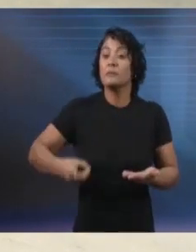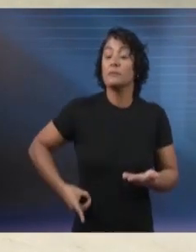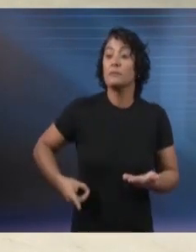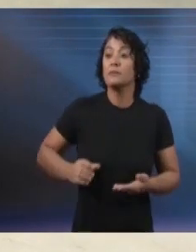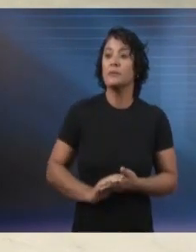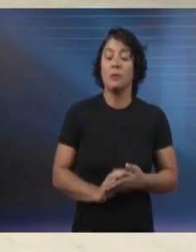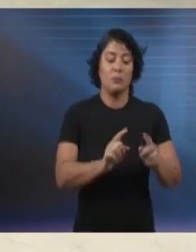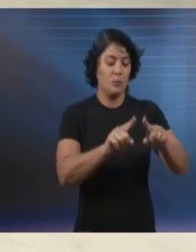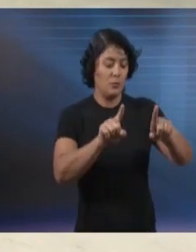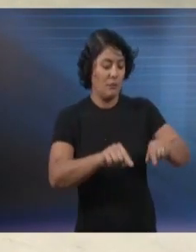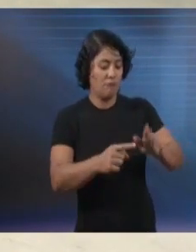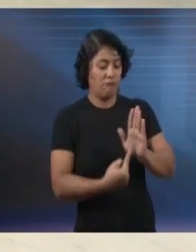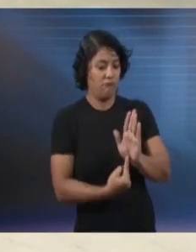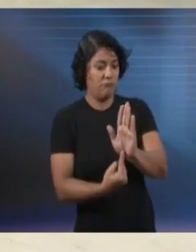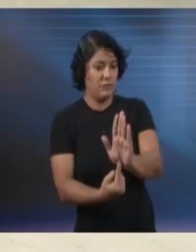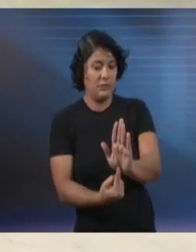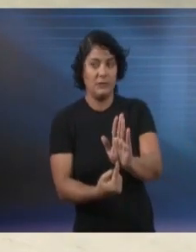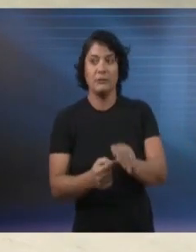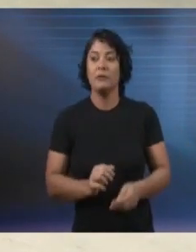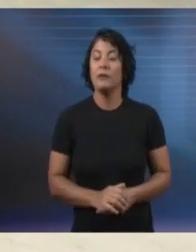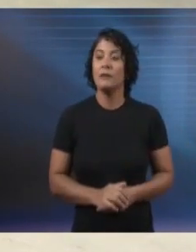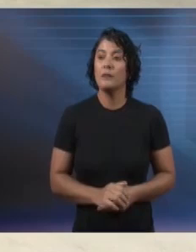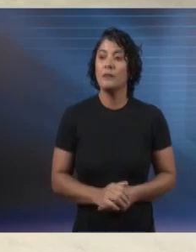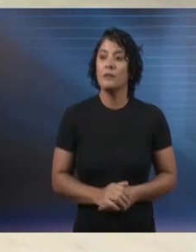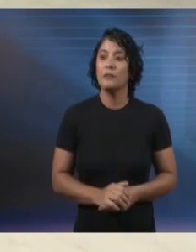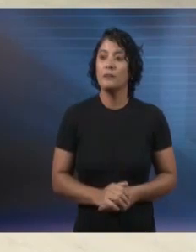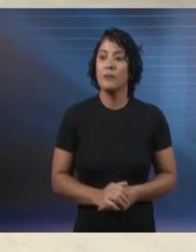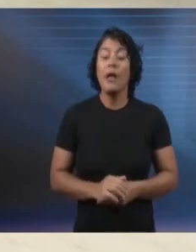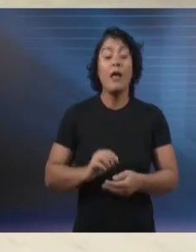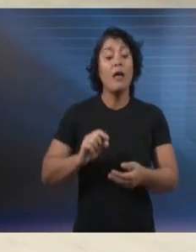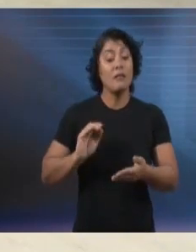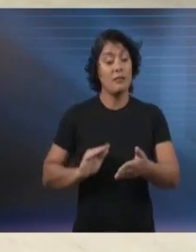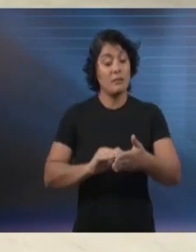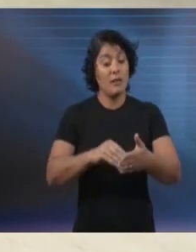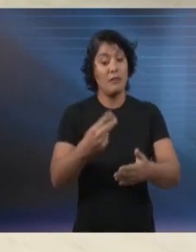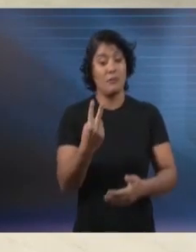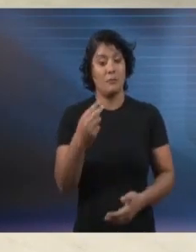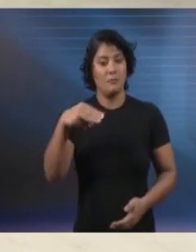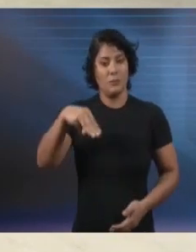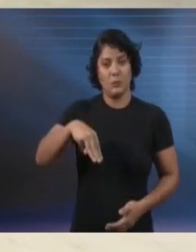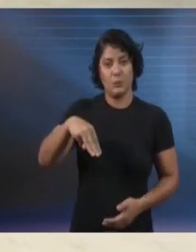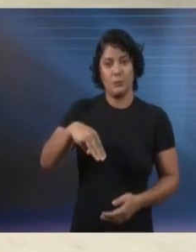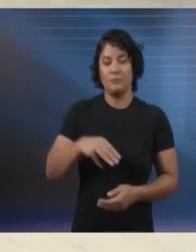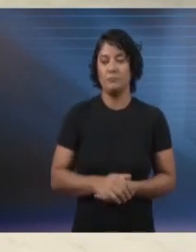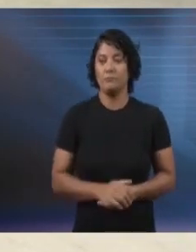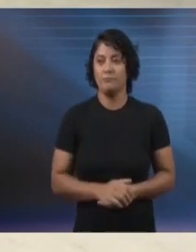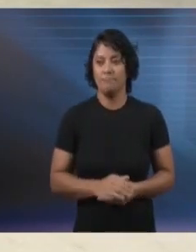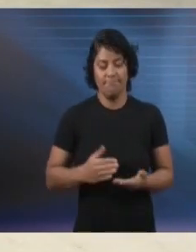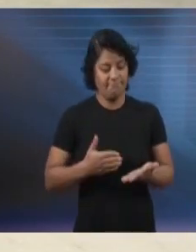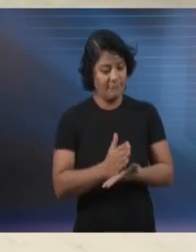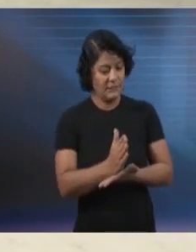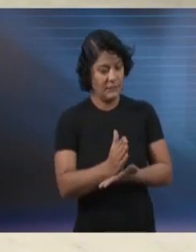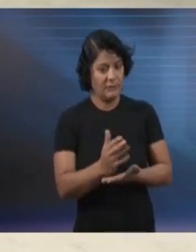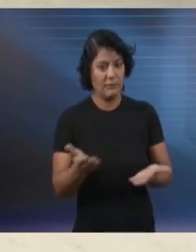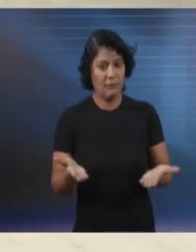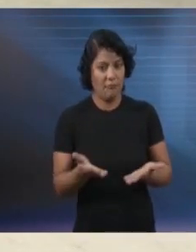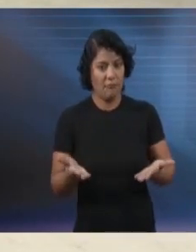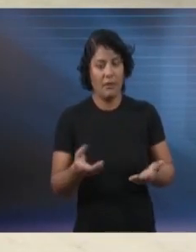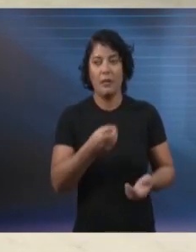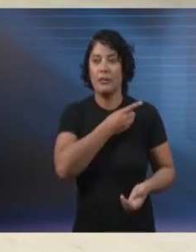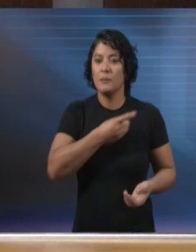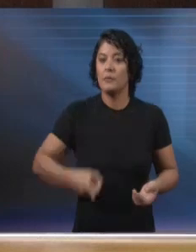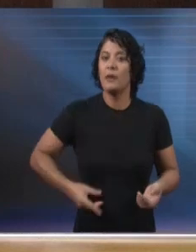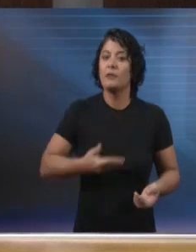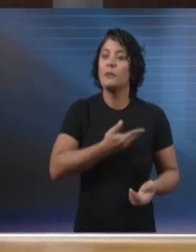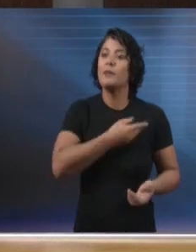tiverem proposições a apresentá-las e fazê-las num prazo de até 2 minutos. Passa a palavra ao deputado e